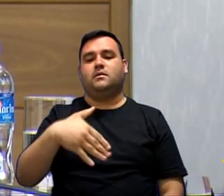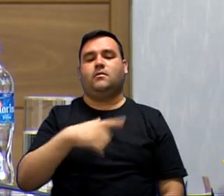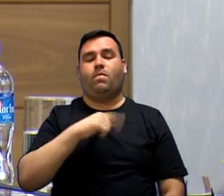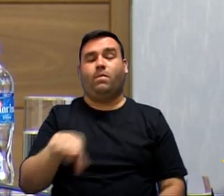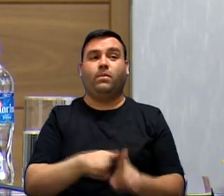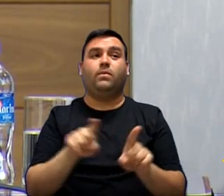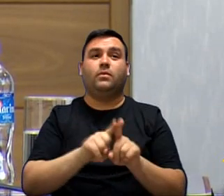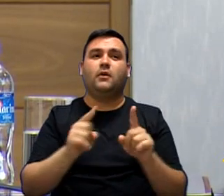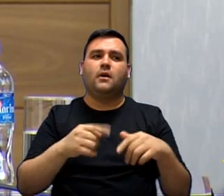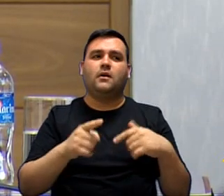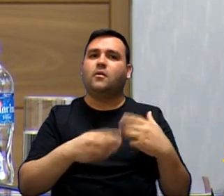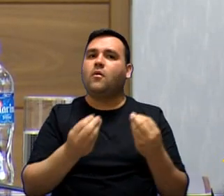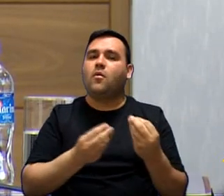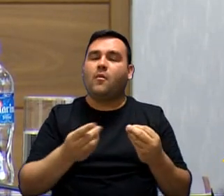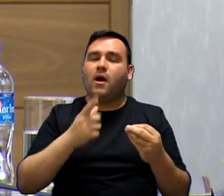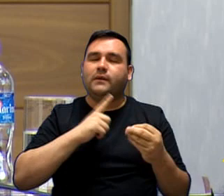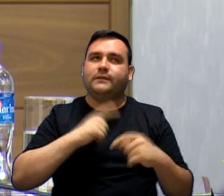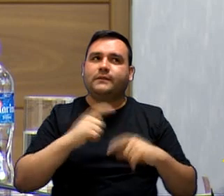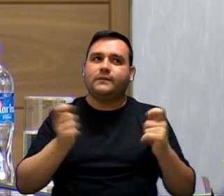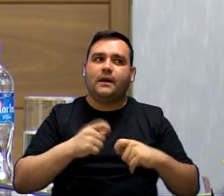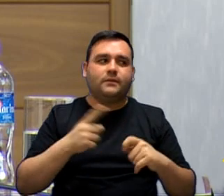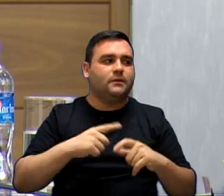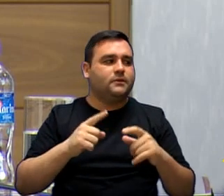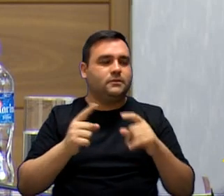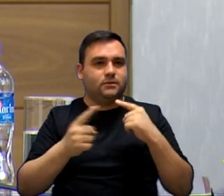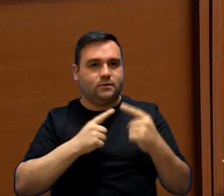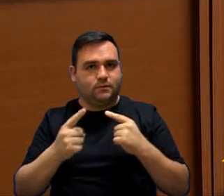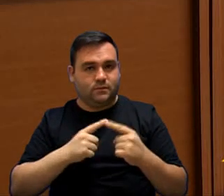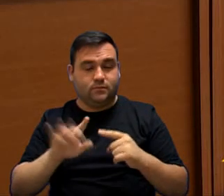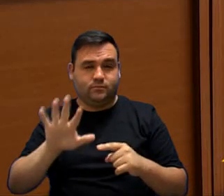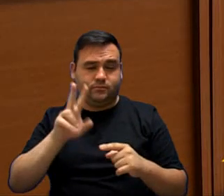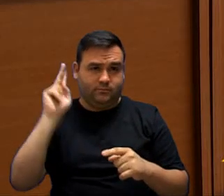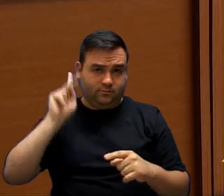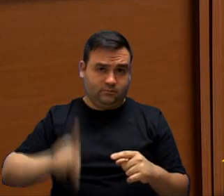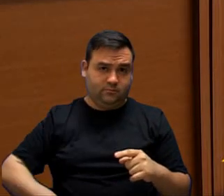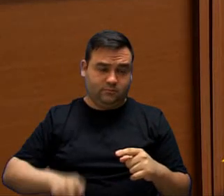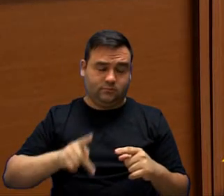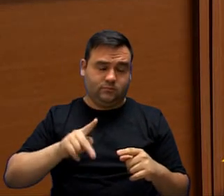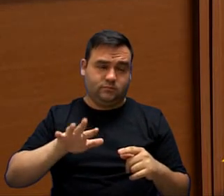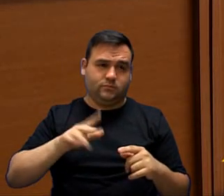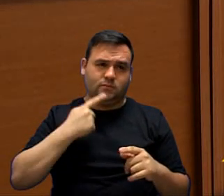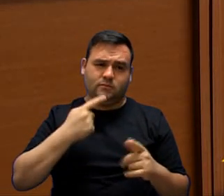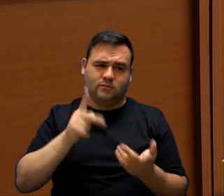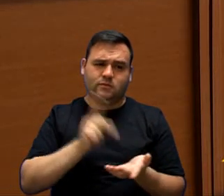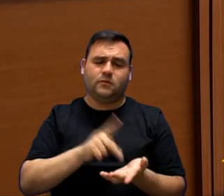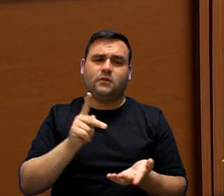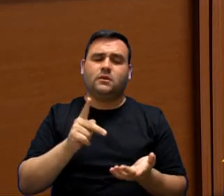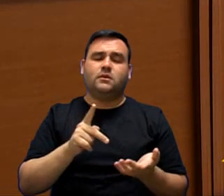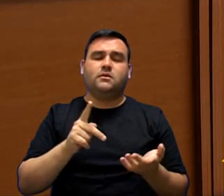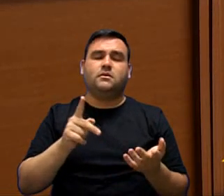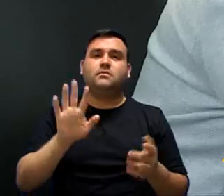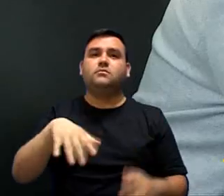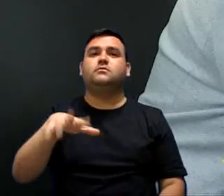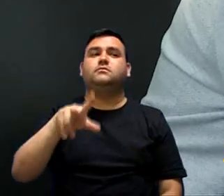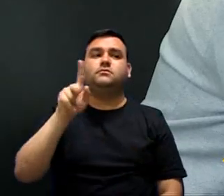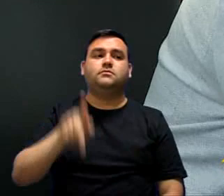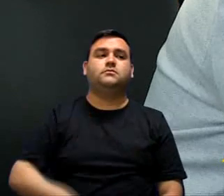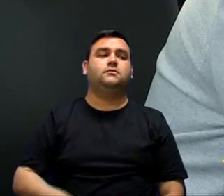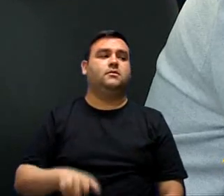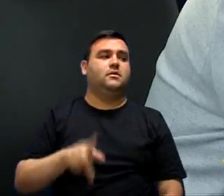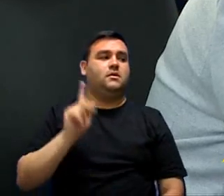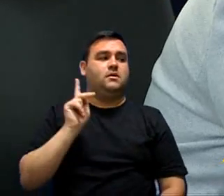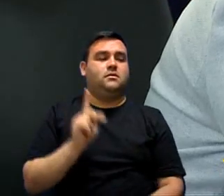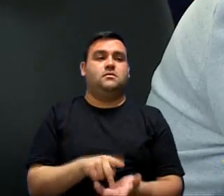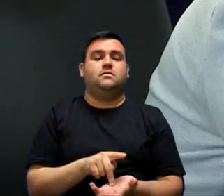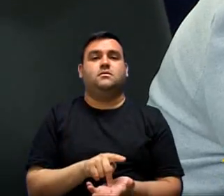presidente. Então eles vão querer enrolar. Senhor presidente, na verdade... Então, mas como que tem quem? Senhor presidente, na verdade...